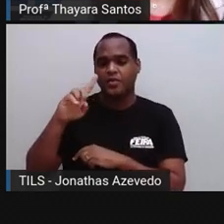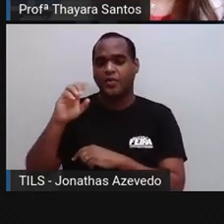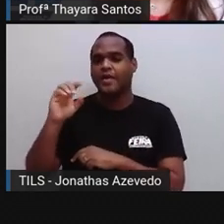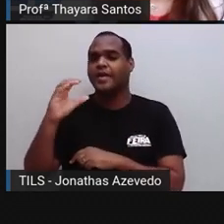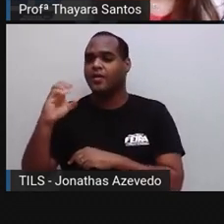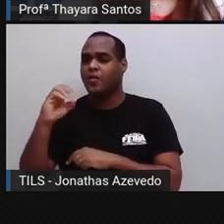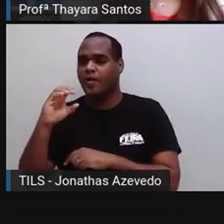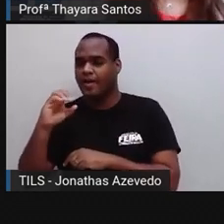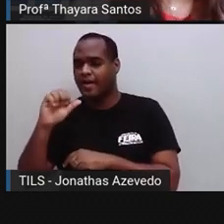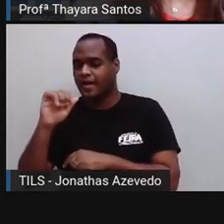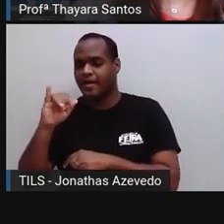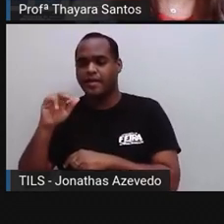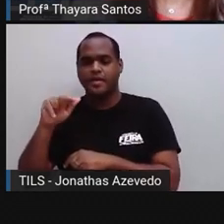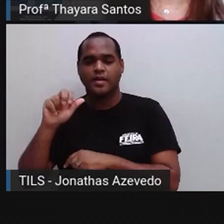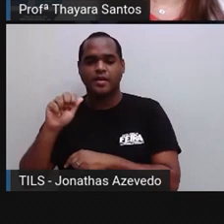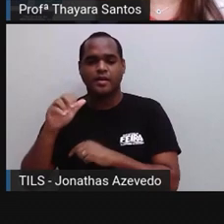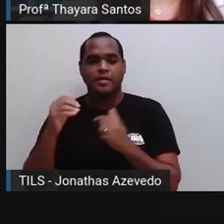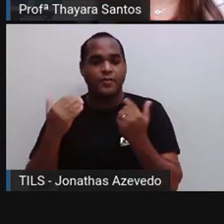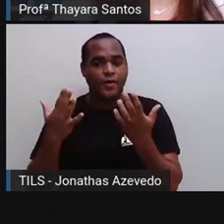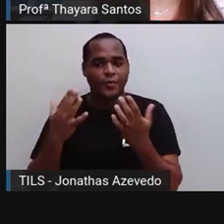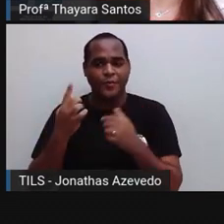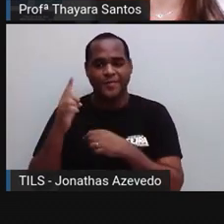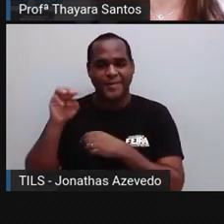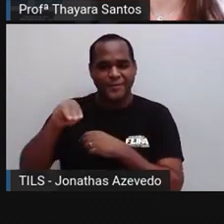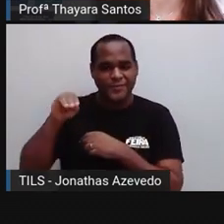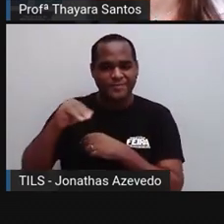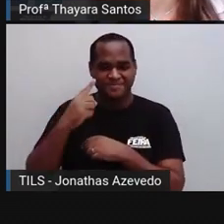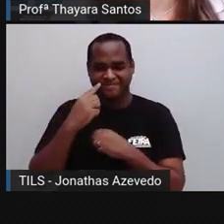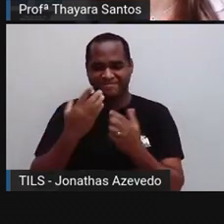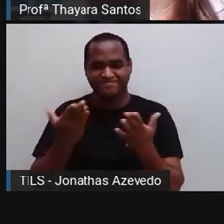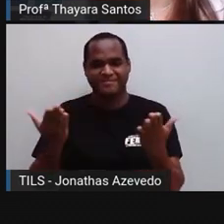cocaína. Vamos lá, um minutinho para vocês.